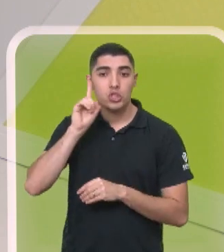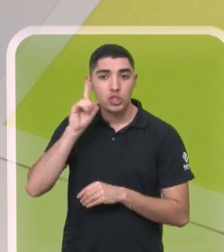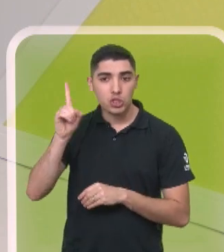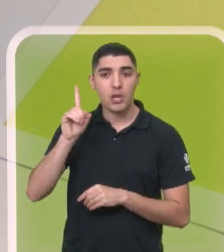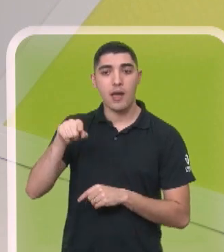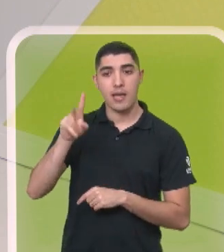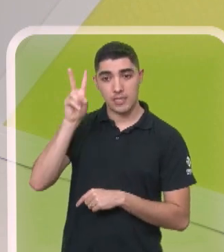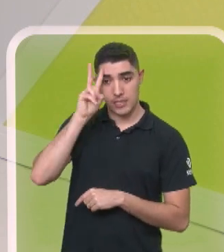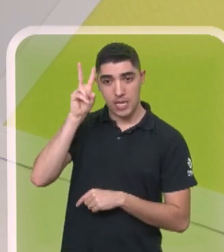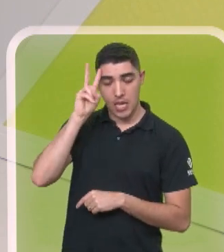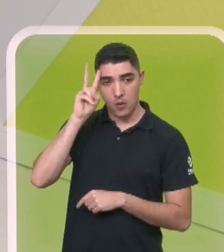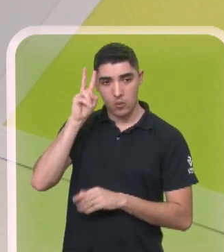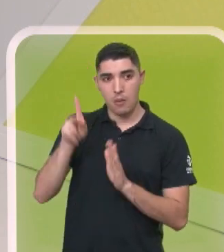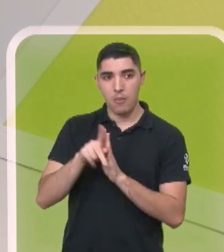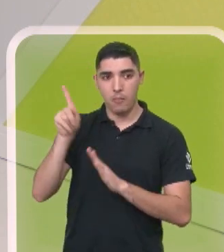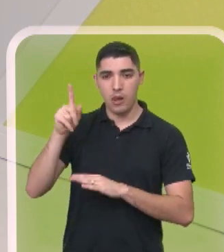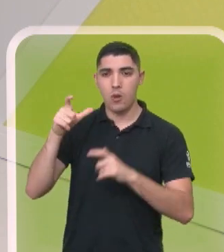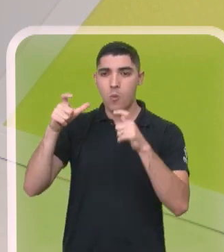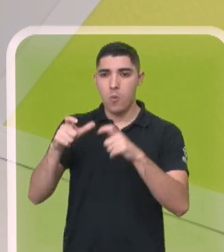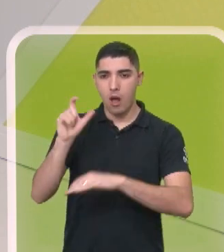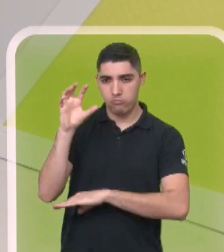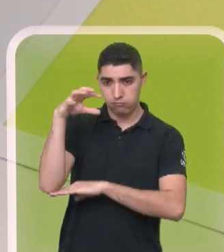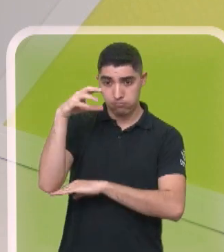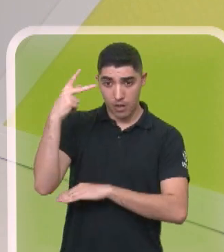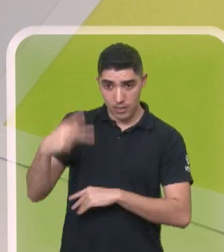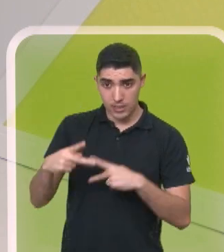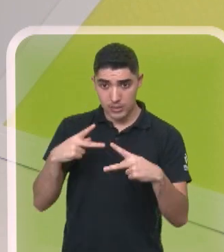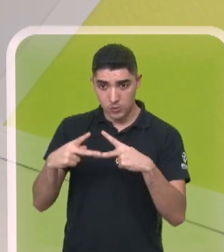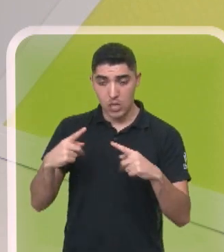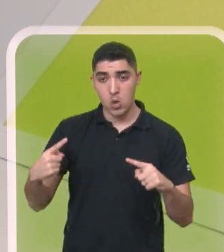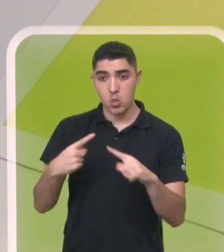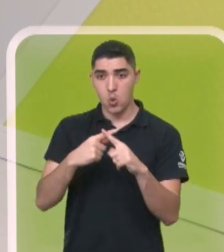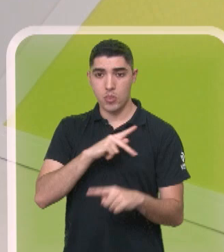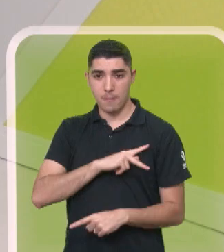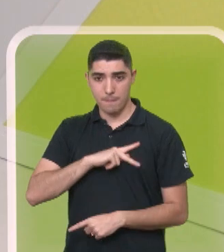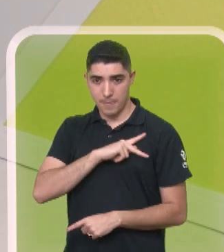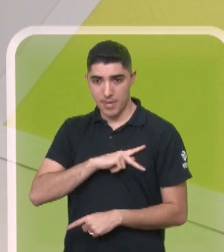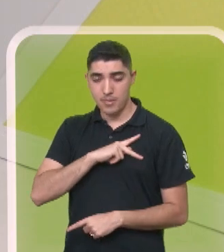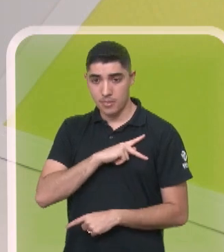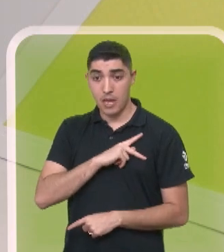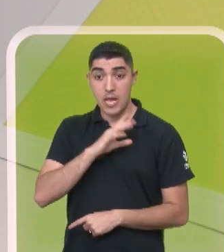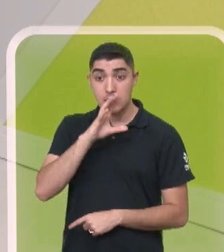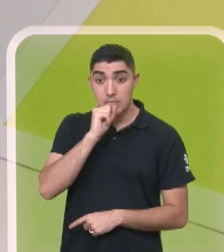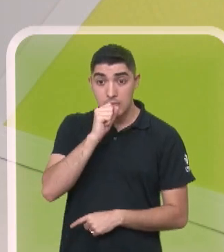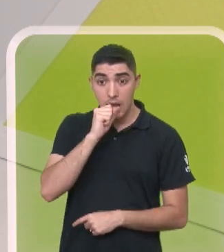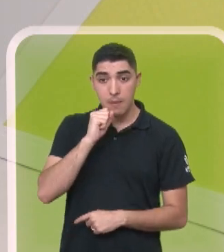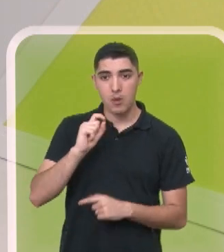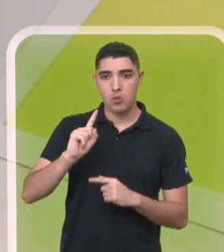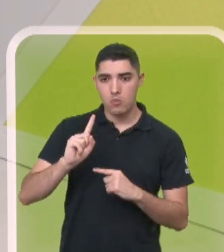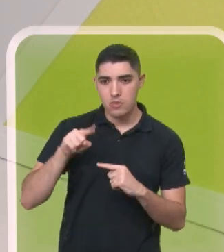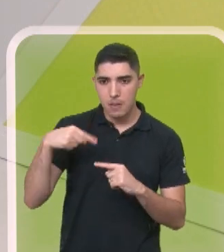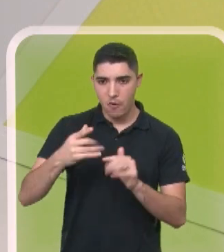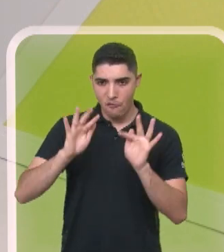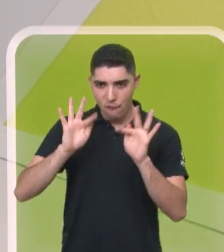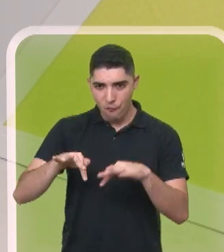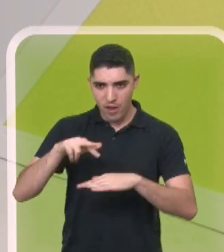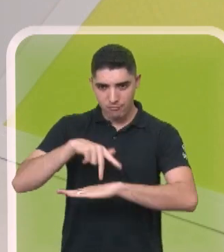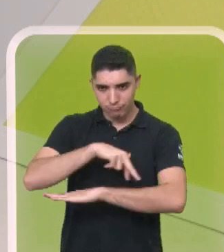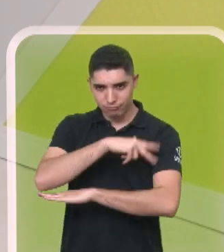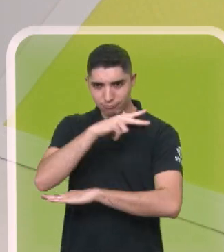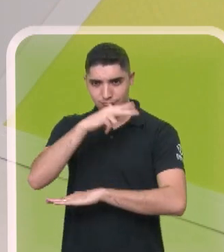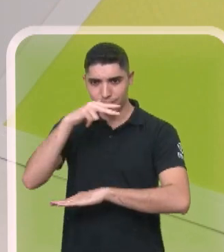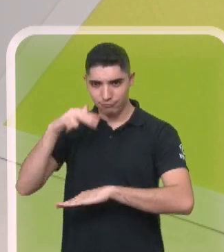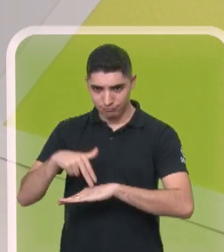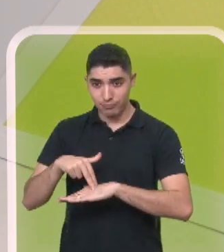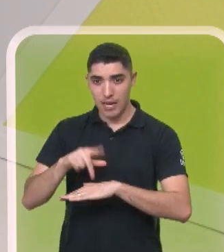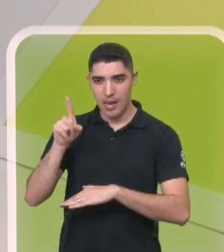18 horas no ginásio do Teatrão entre São José e Pinda. No sábado, logo após as competições de ginástica em São